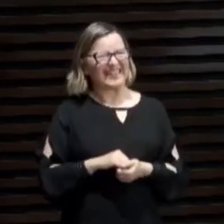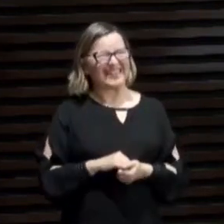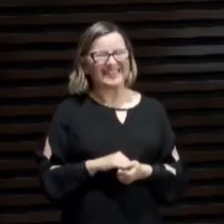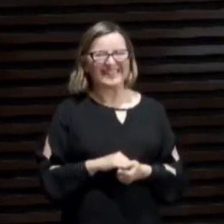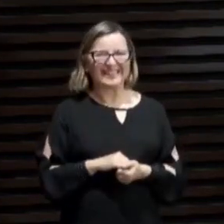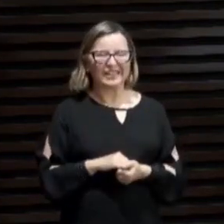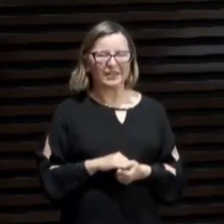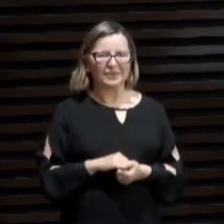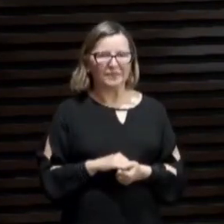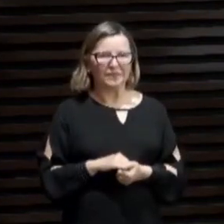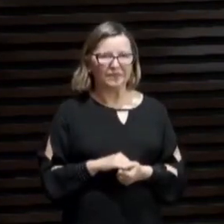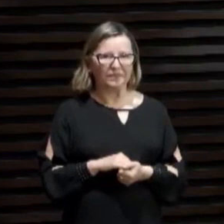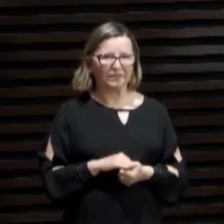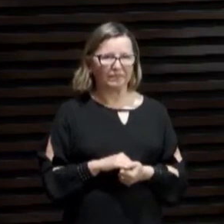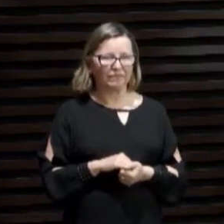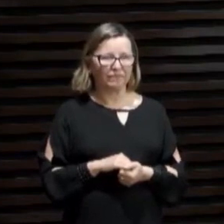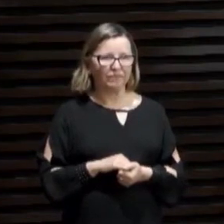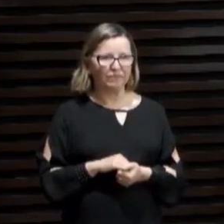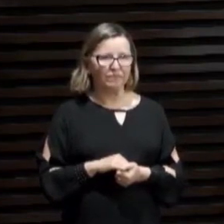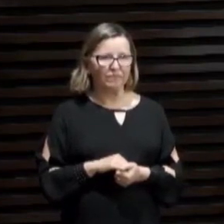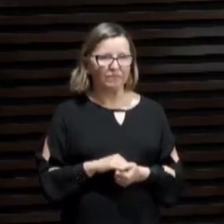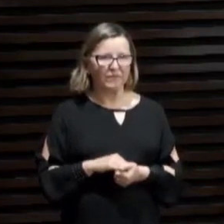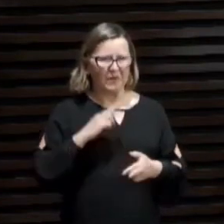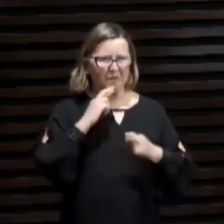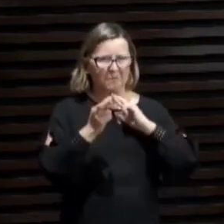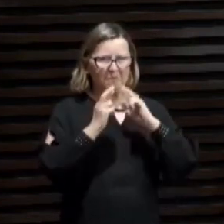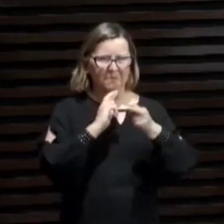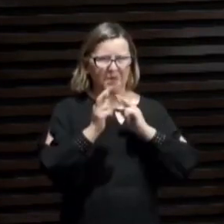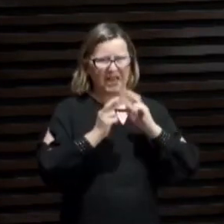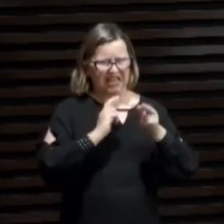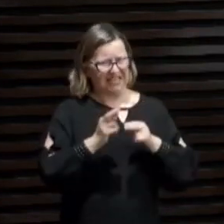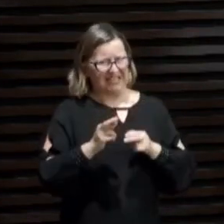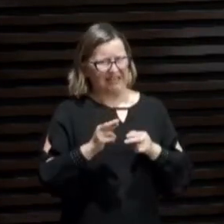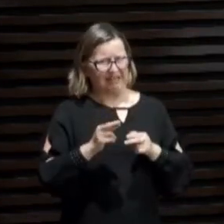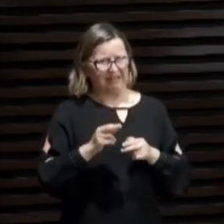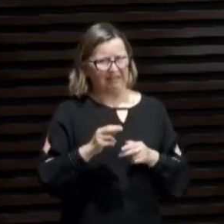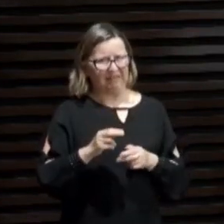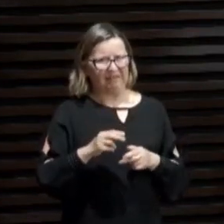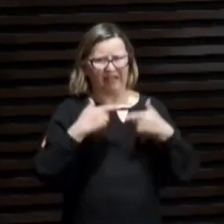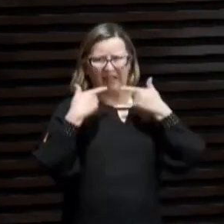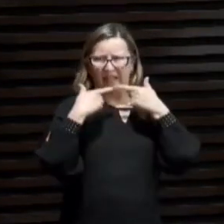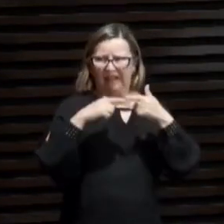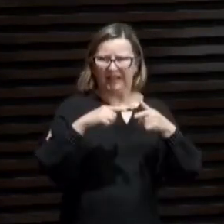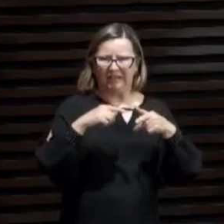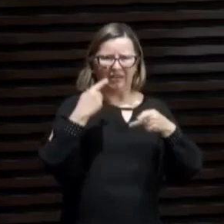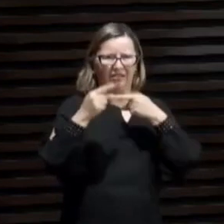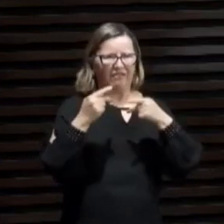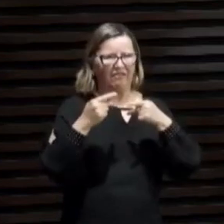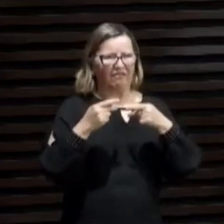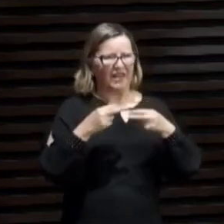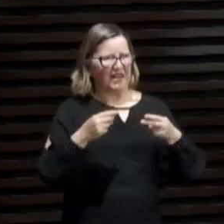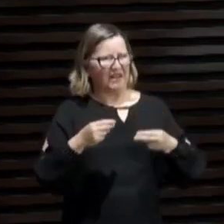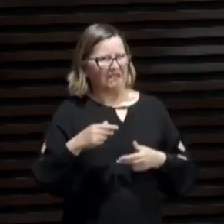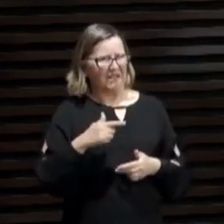do quinto dos infernos. Essa tal da murmuração, essa tal da língua, ó Senhor, não é fácil. Eu